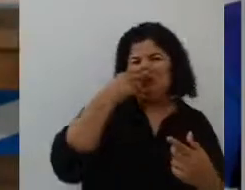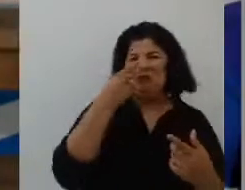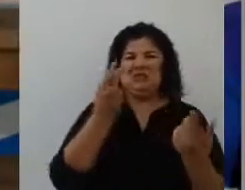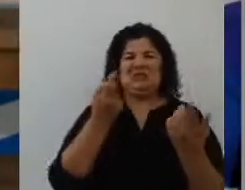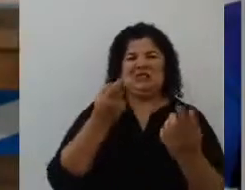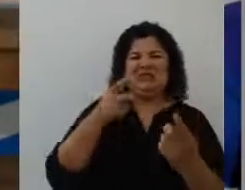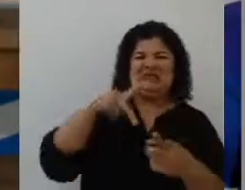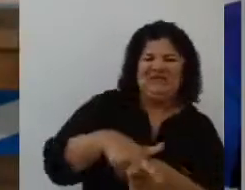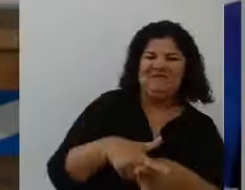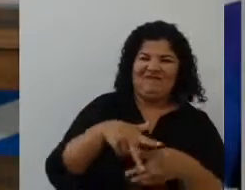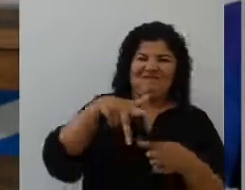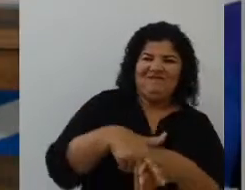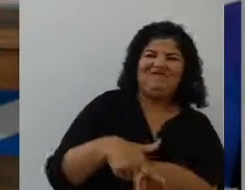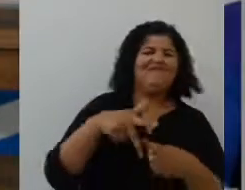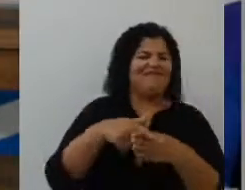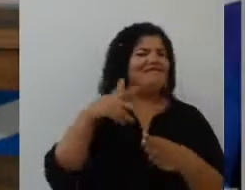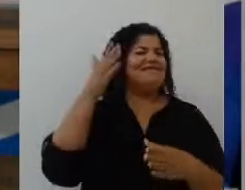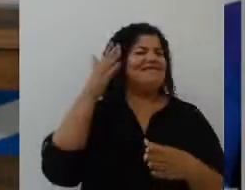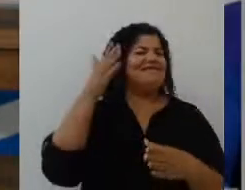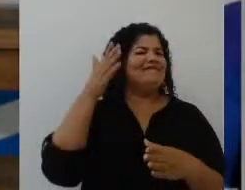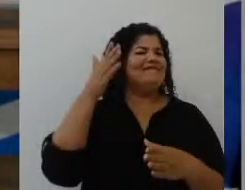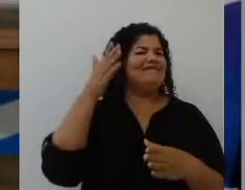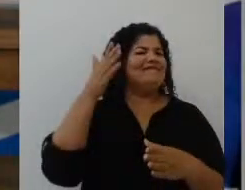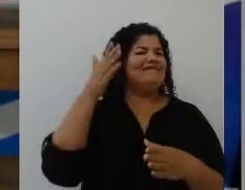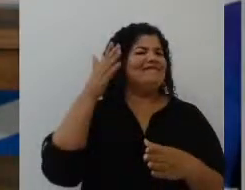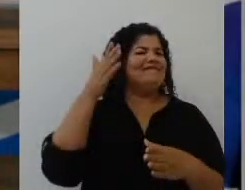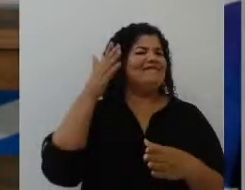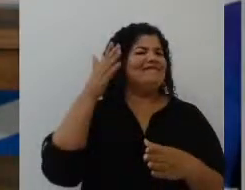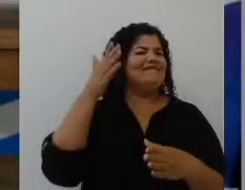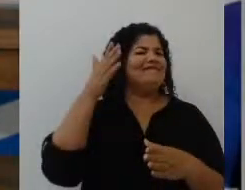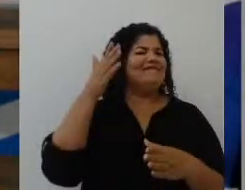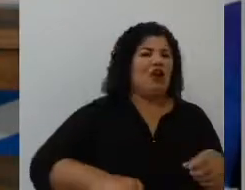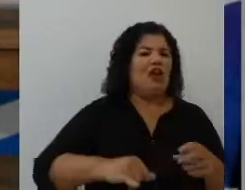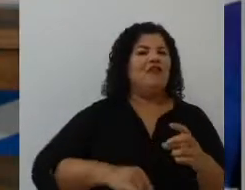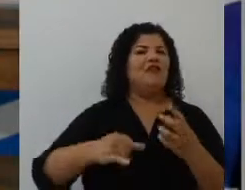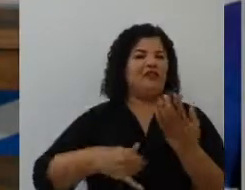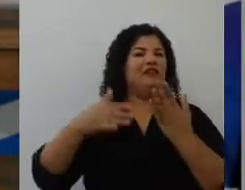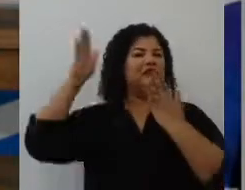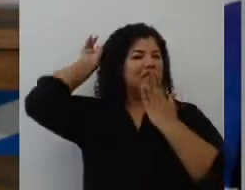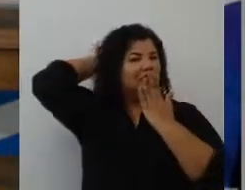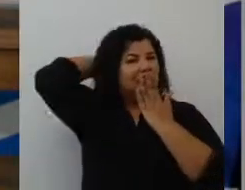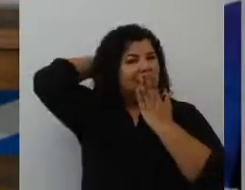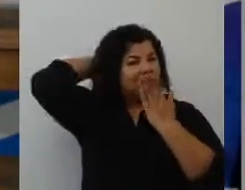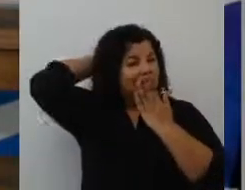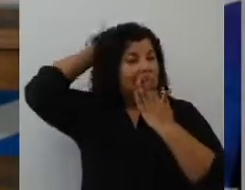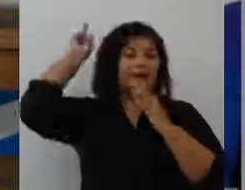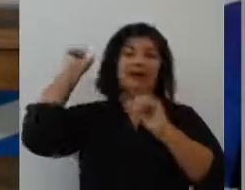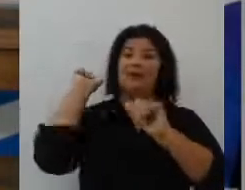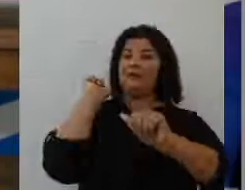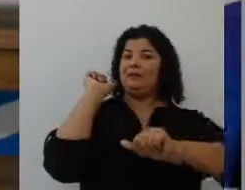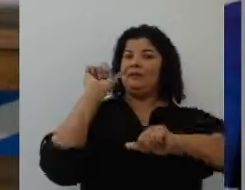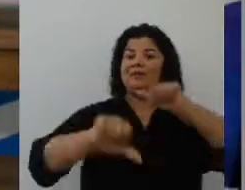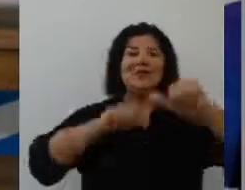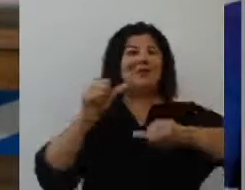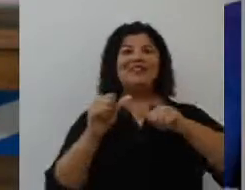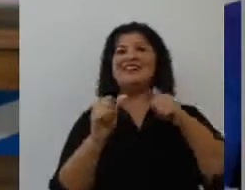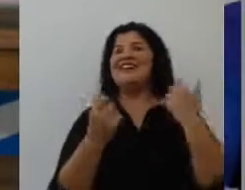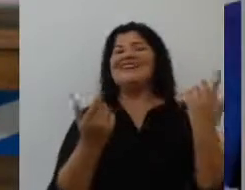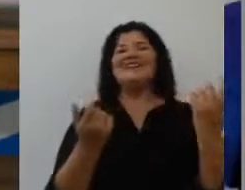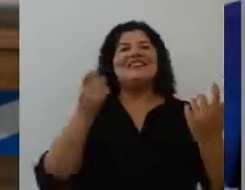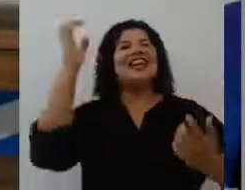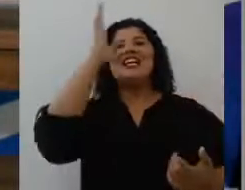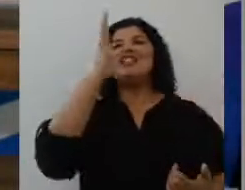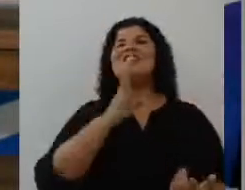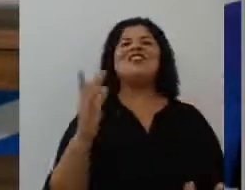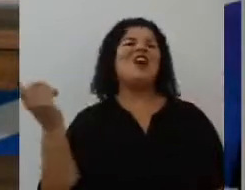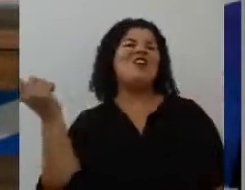Brasil colônia, a gente sabe disso. E é uma forma de valorizar esse índio, transformando-o em um herói nacional.